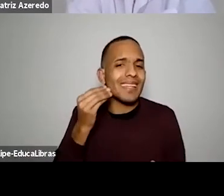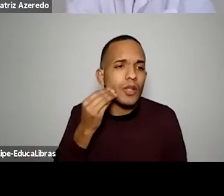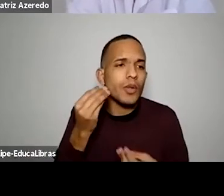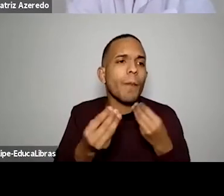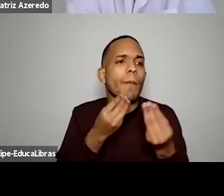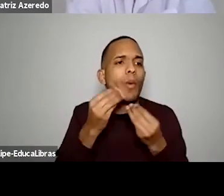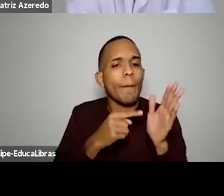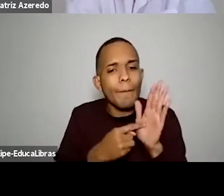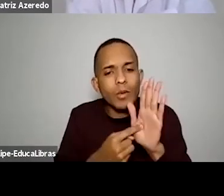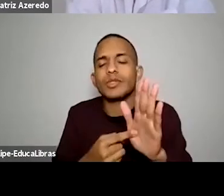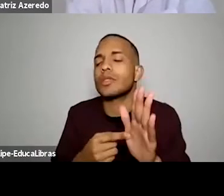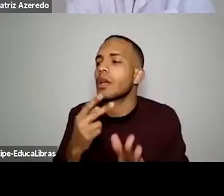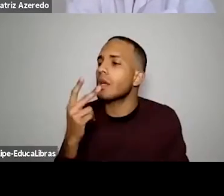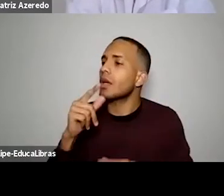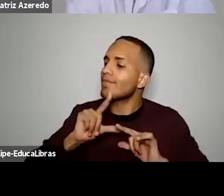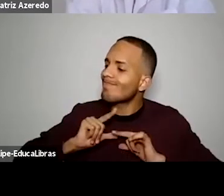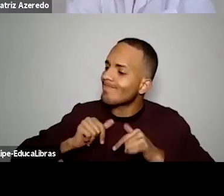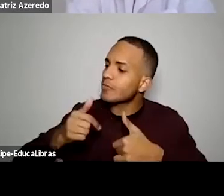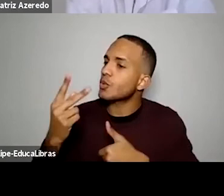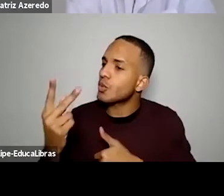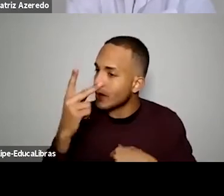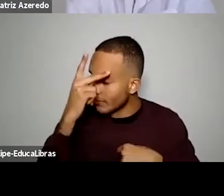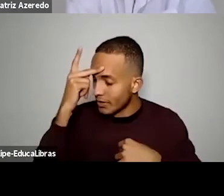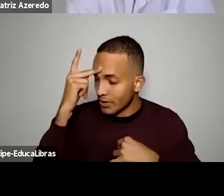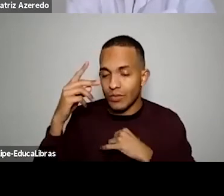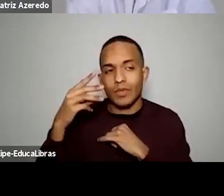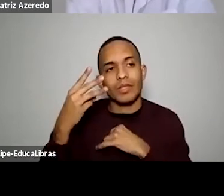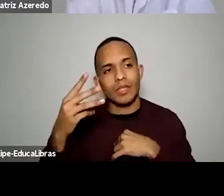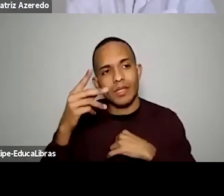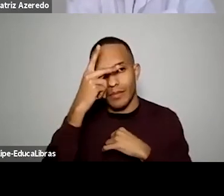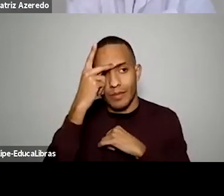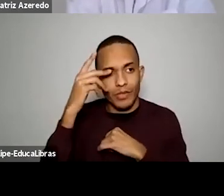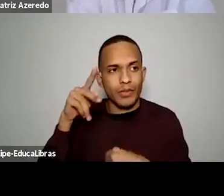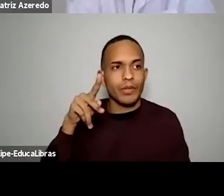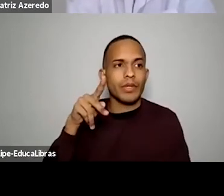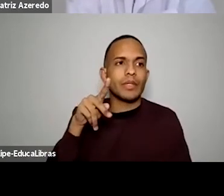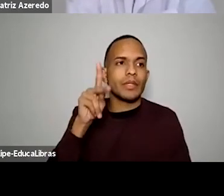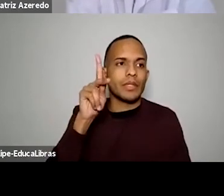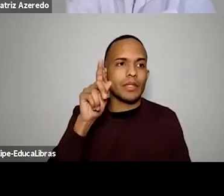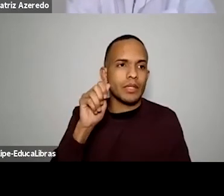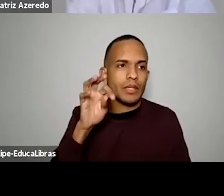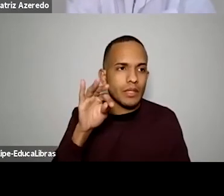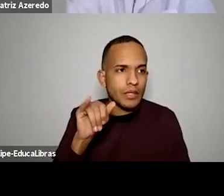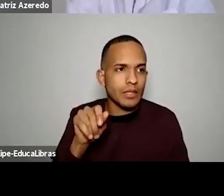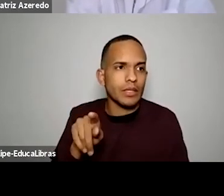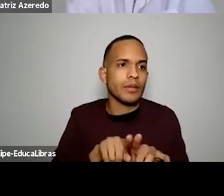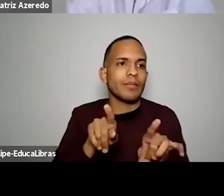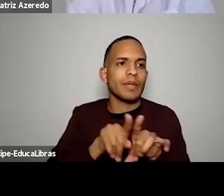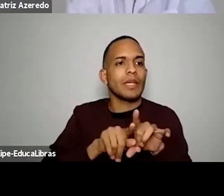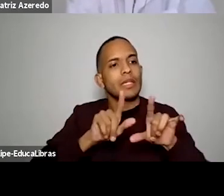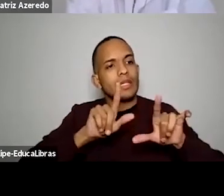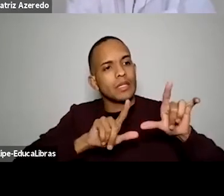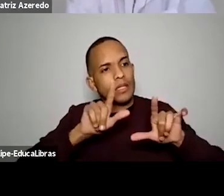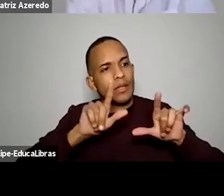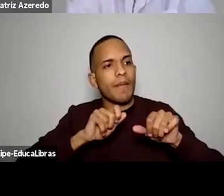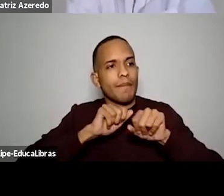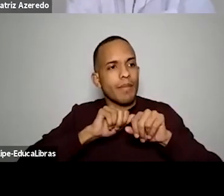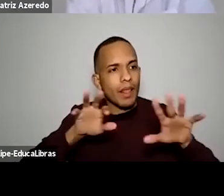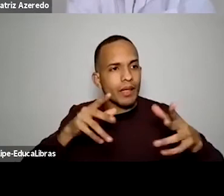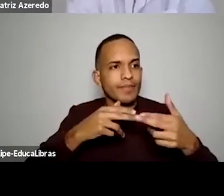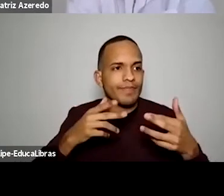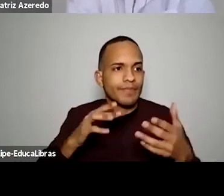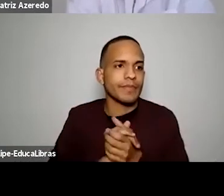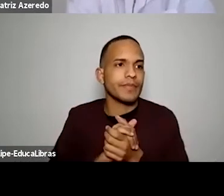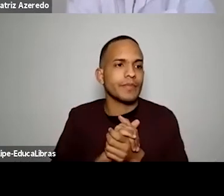de 2 pessoas, 3, né, que a Kátia também nos ajuda ali na mídia social, mas é o como que... Eu acho que se